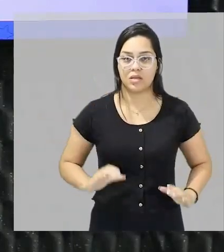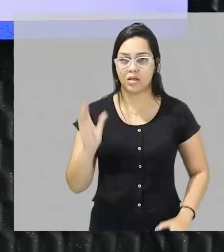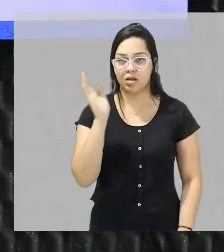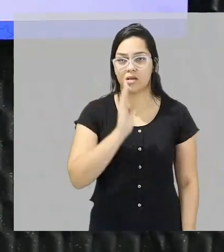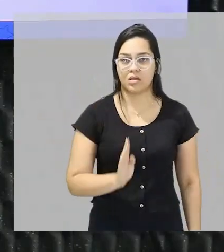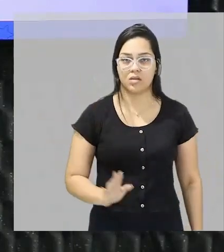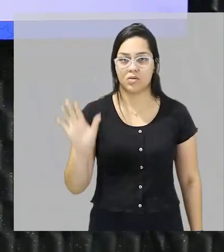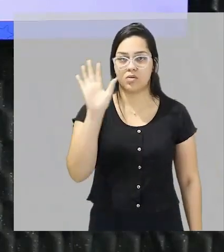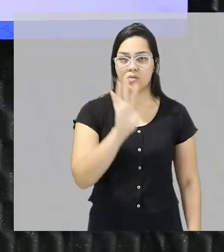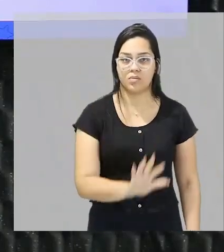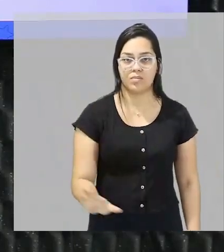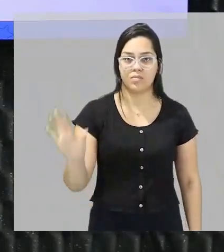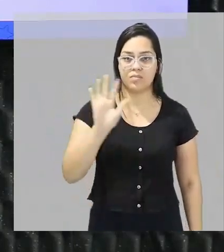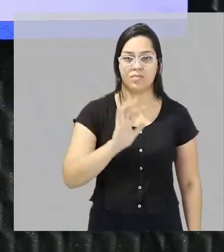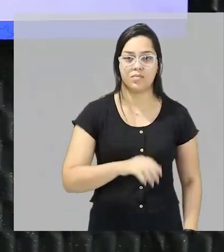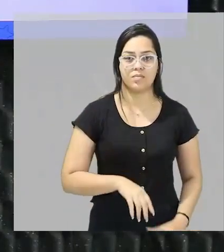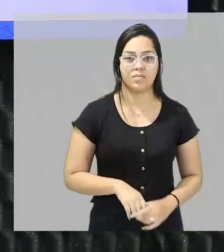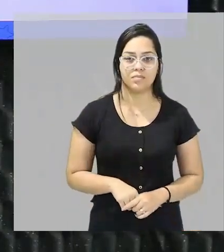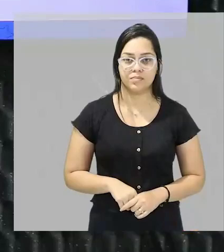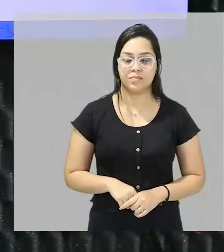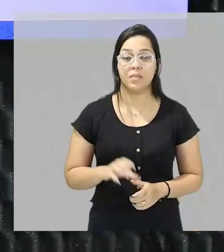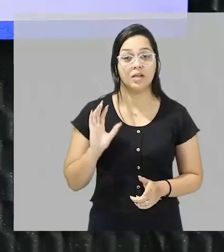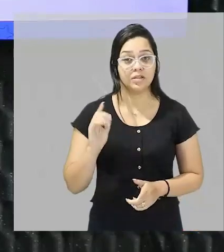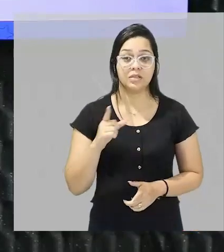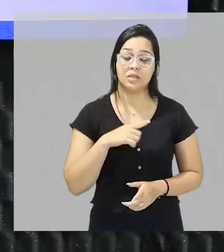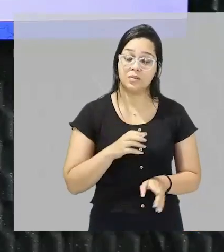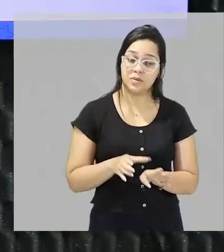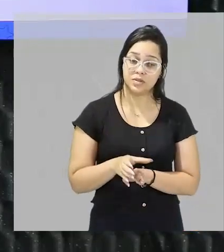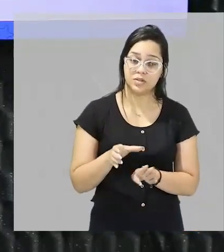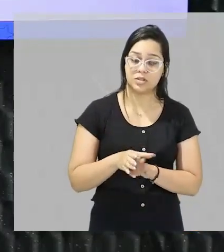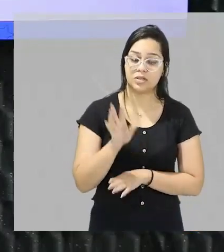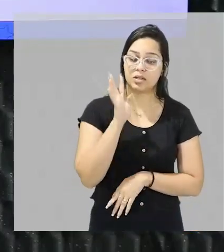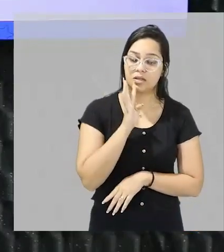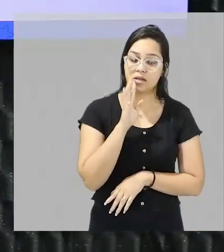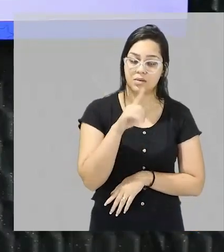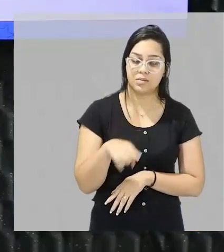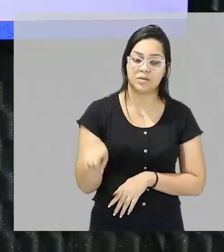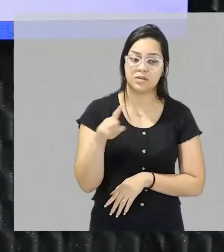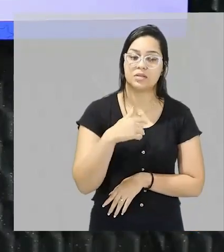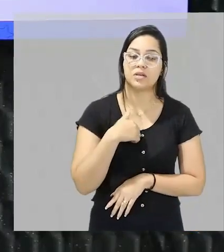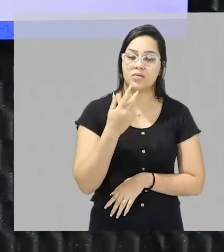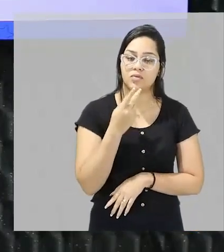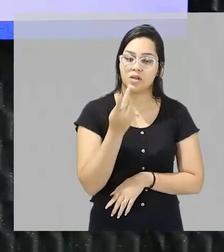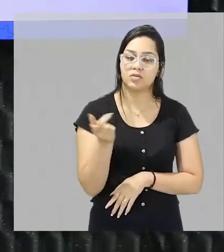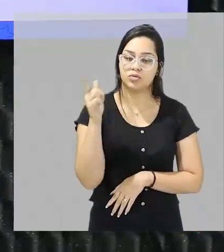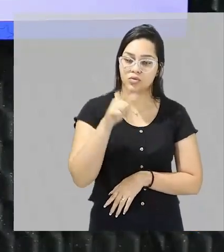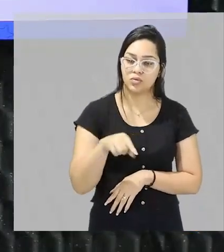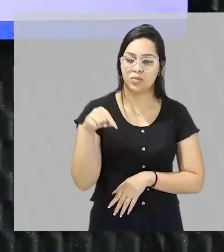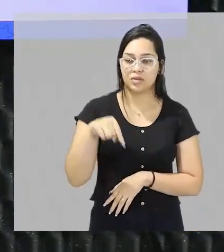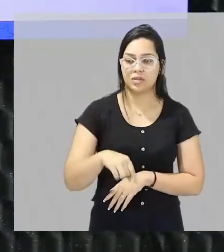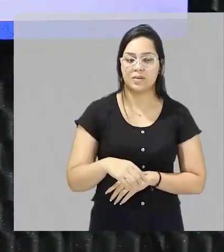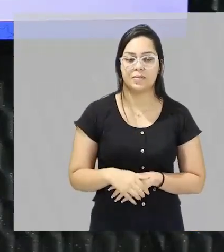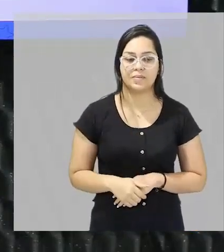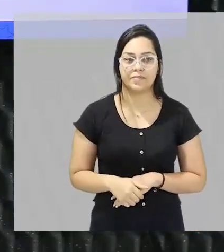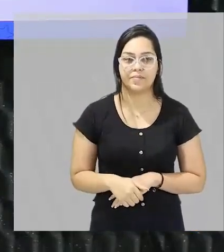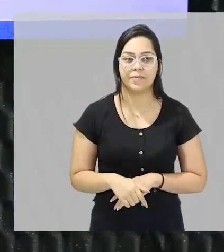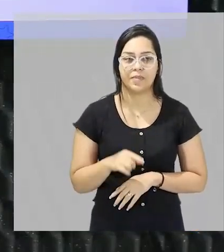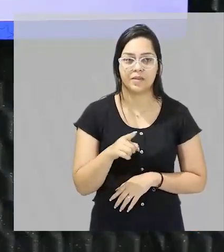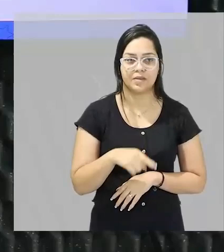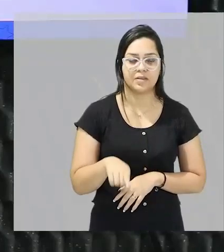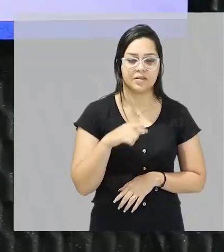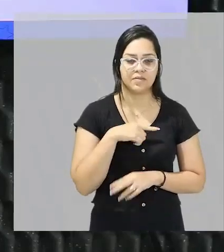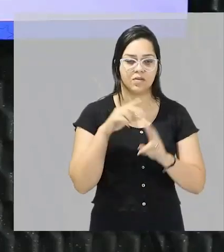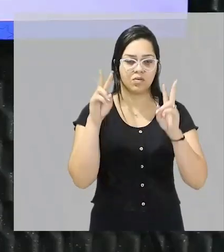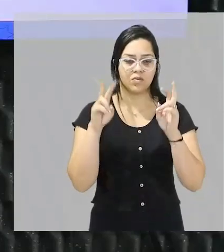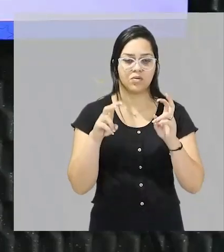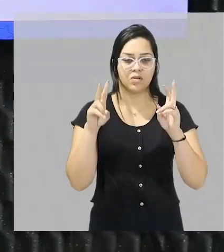à cidadania no Brasil. Eu já dei uma dica bem legal aqui para vocês e vou falar novamente. Toda vez que vocês se depararem com o